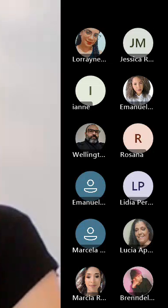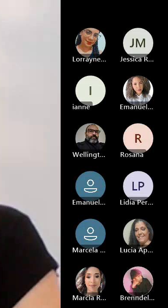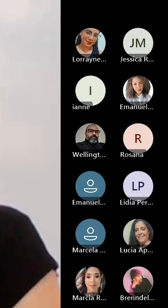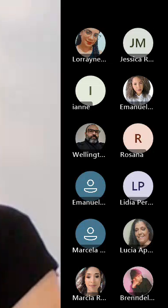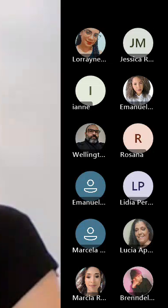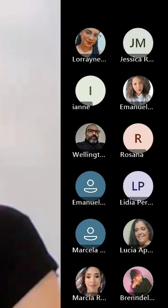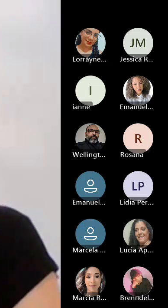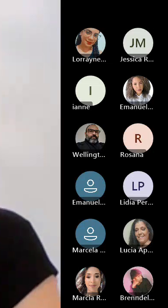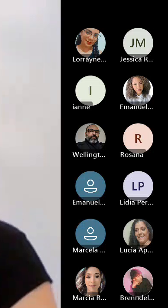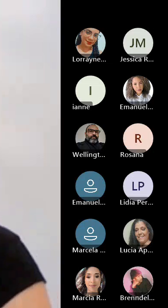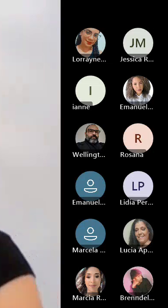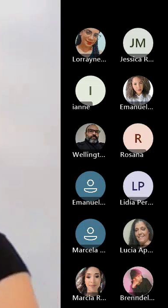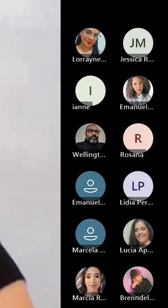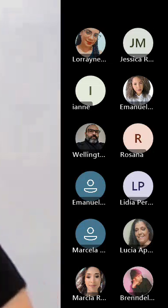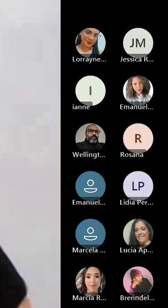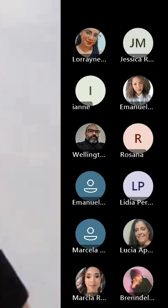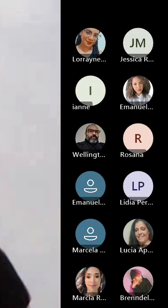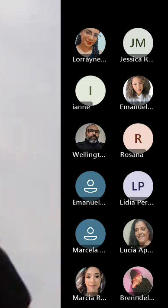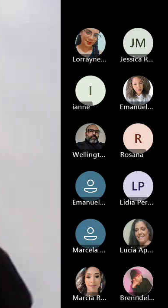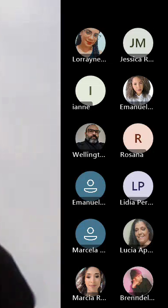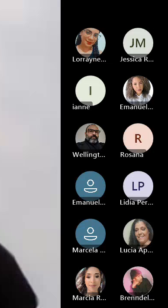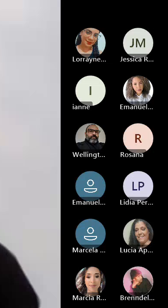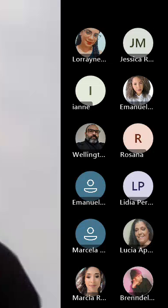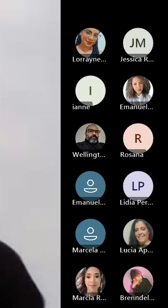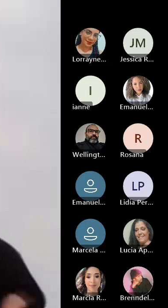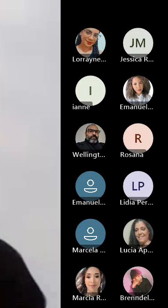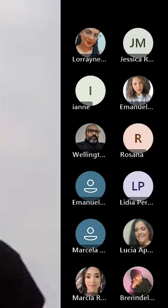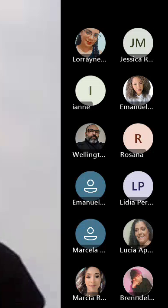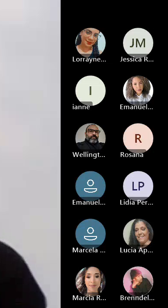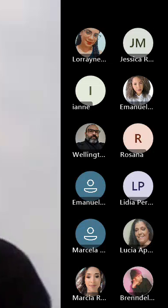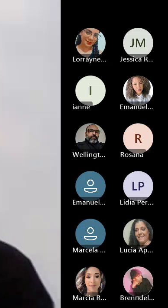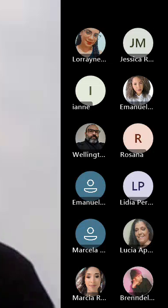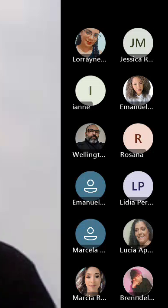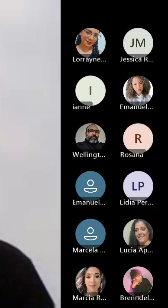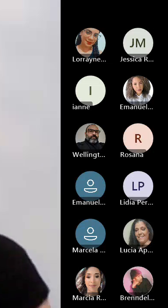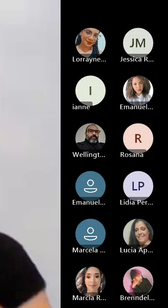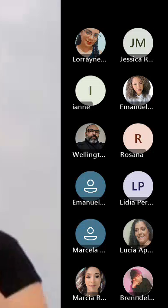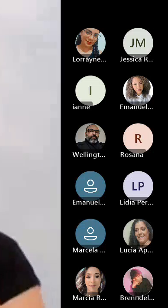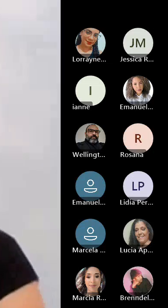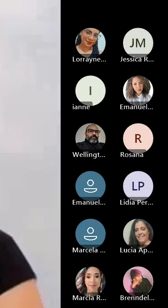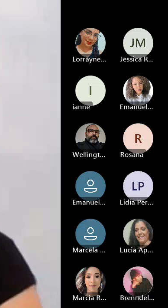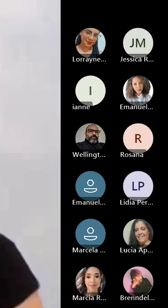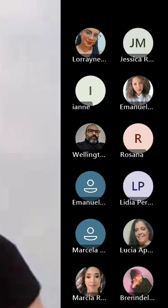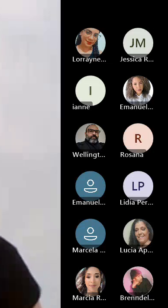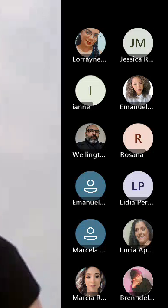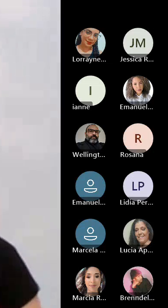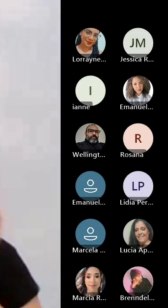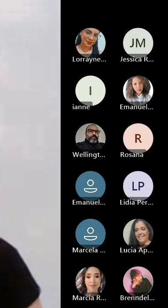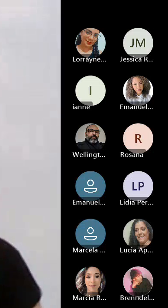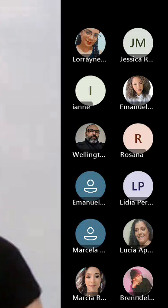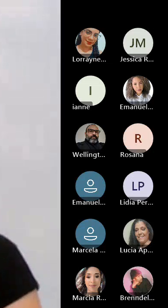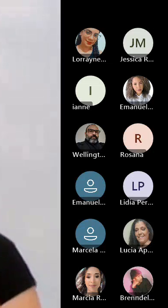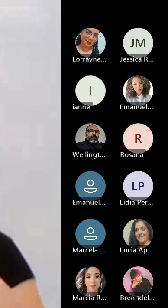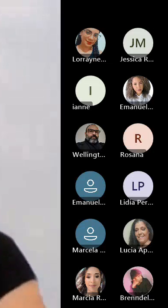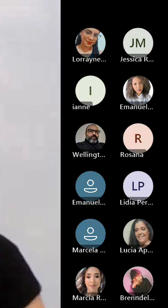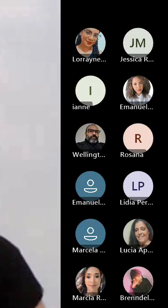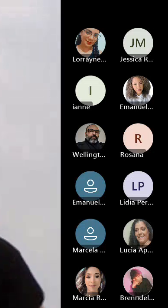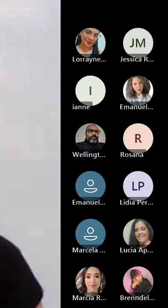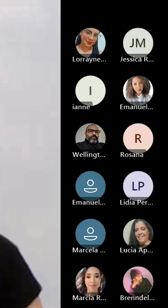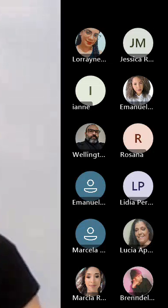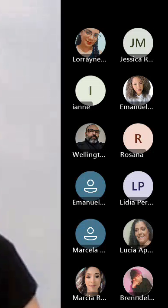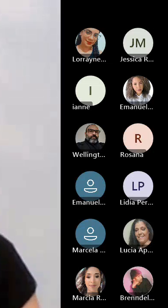Nesse primeiro momento é esse mesmo, esse capítulo 1, a surdez, noções de anatomia e fisiologia da audição. Aí está